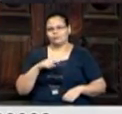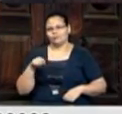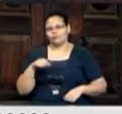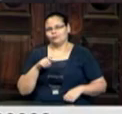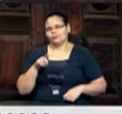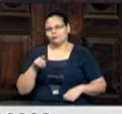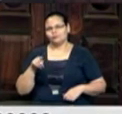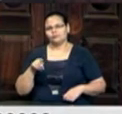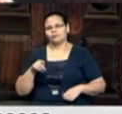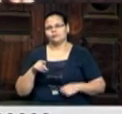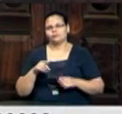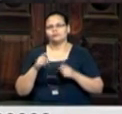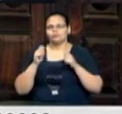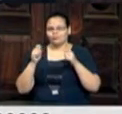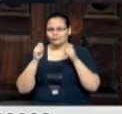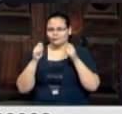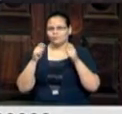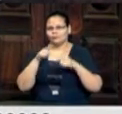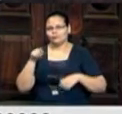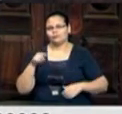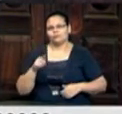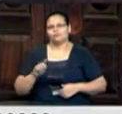vocês.